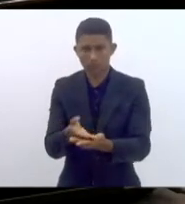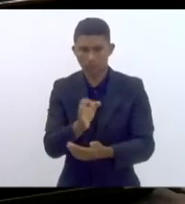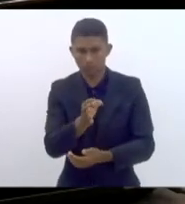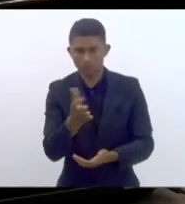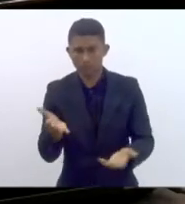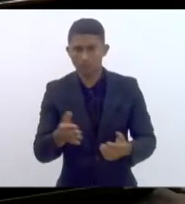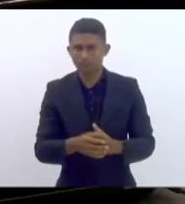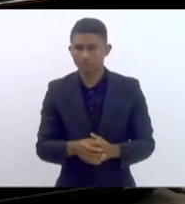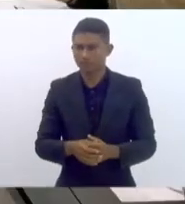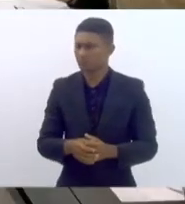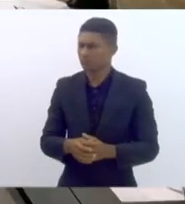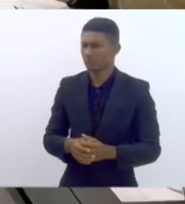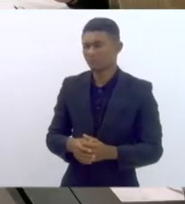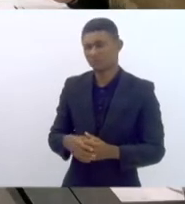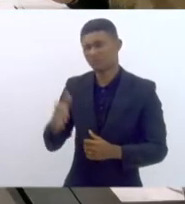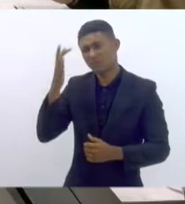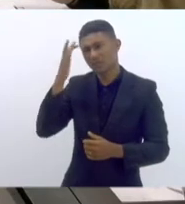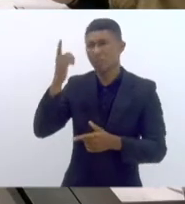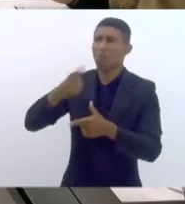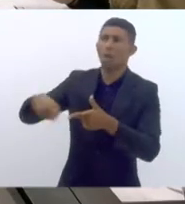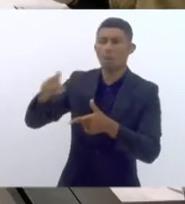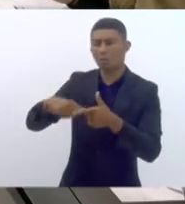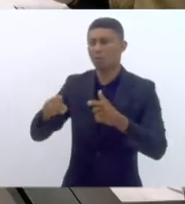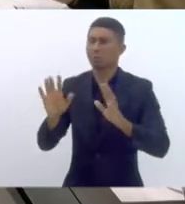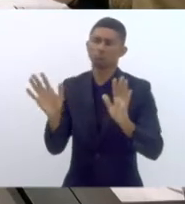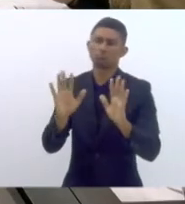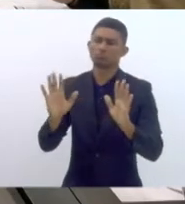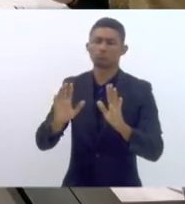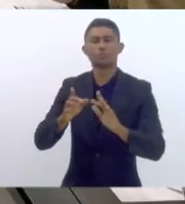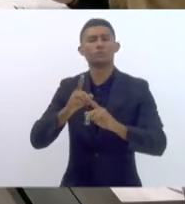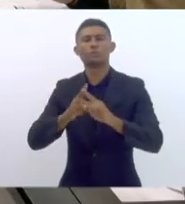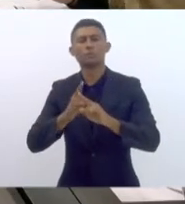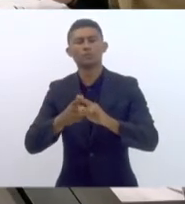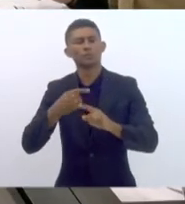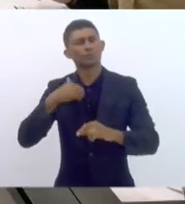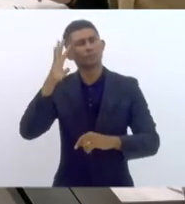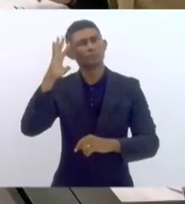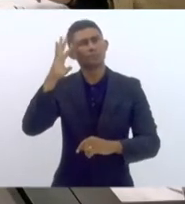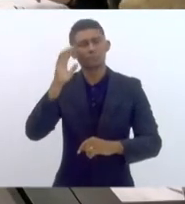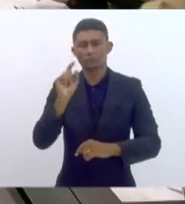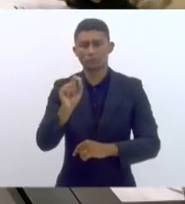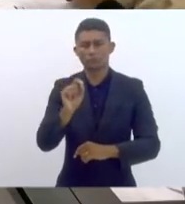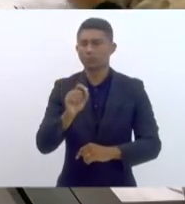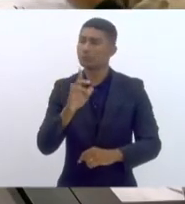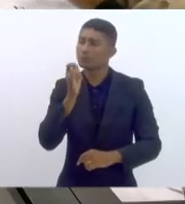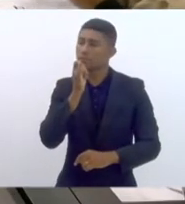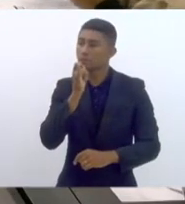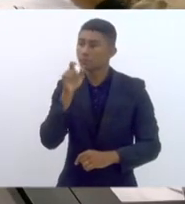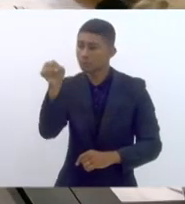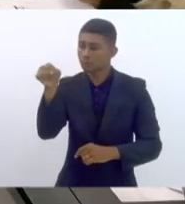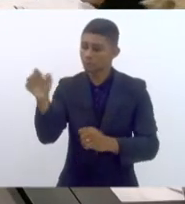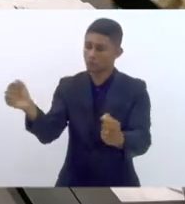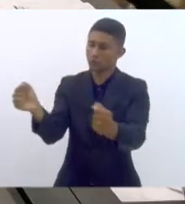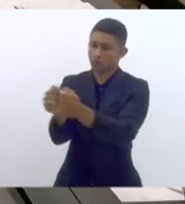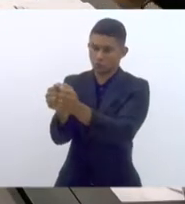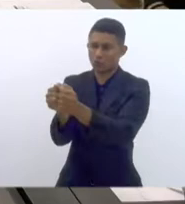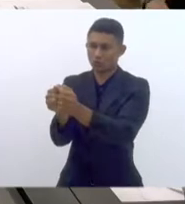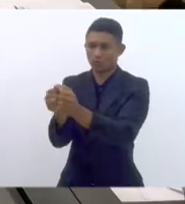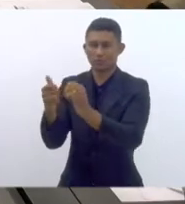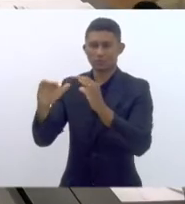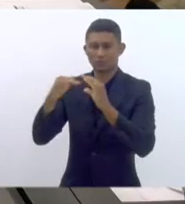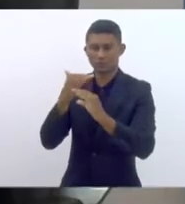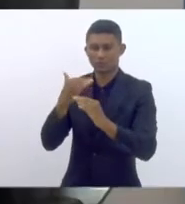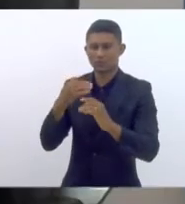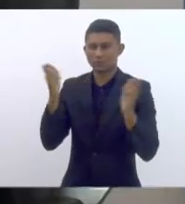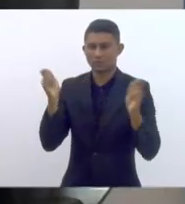Eu não vi grande problema, Pedro. Sim. Pedro, porque é o seguinte, eu imaginei o seguinte, se você mandar junto, eu subtraio